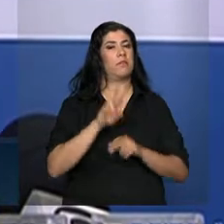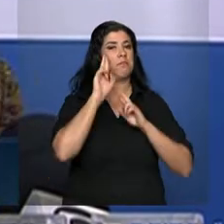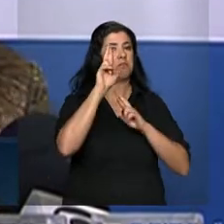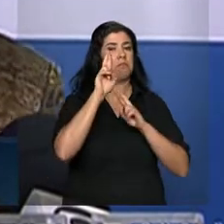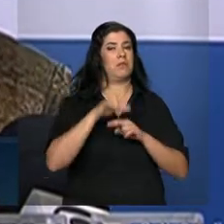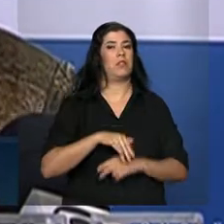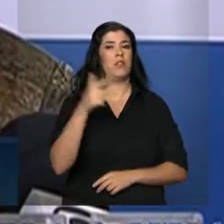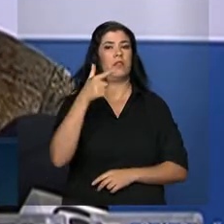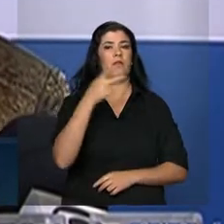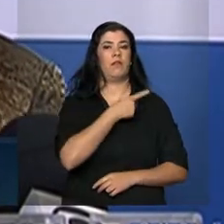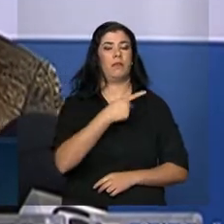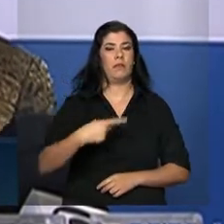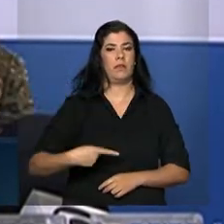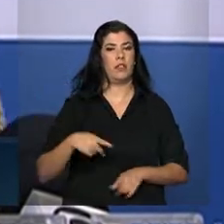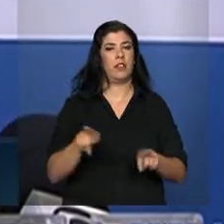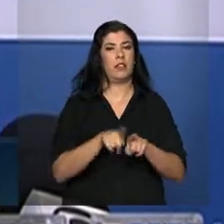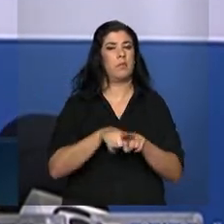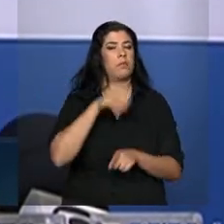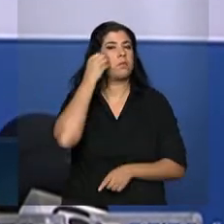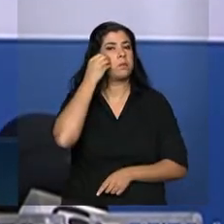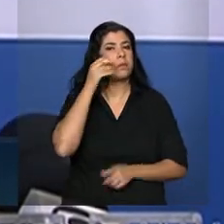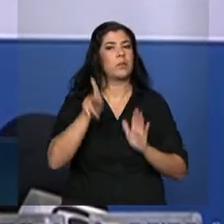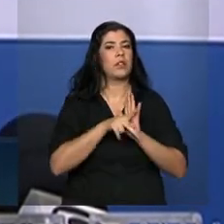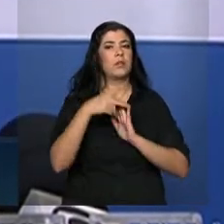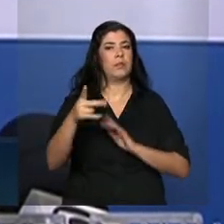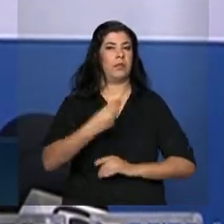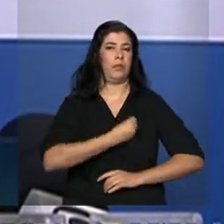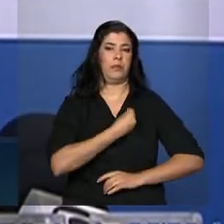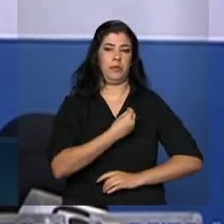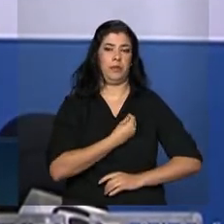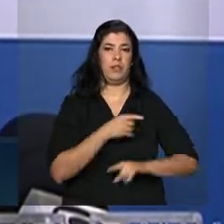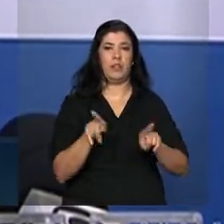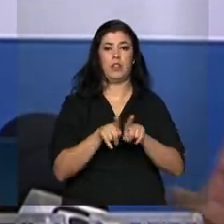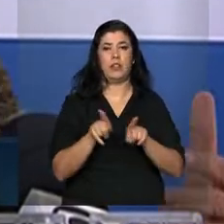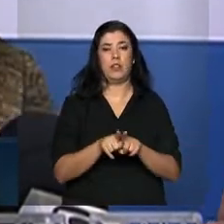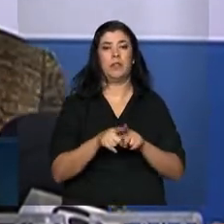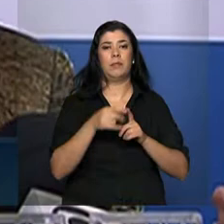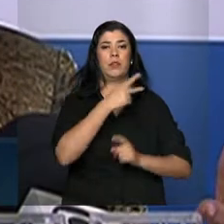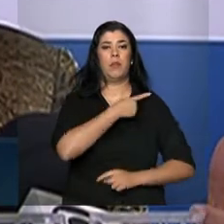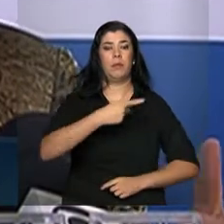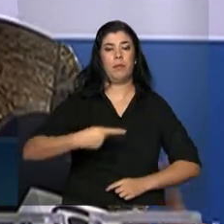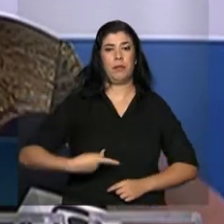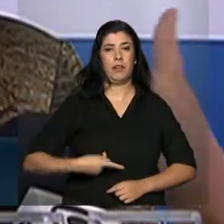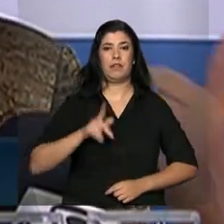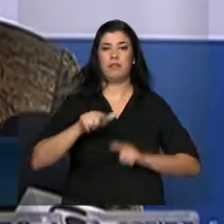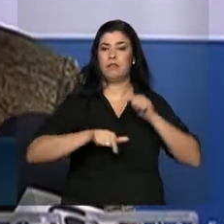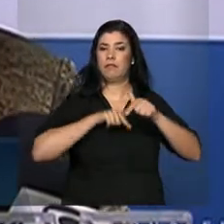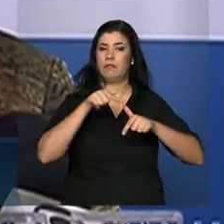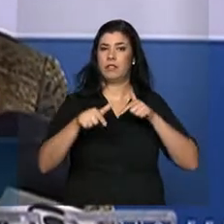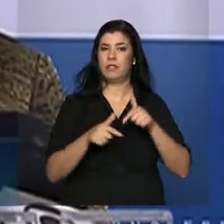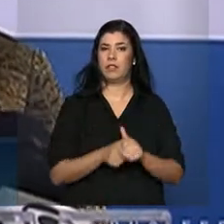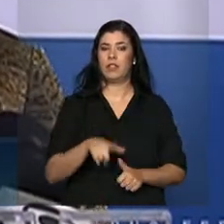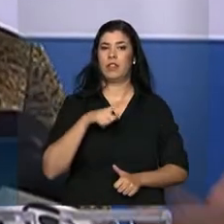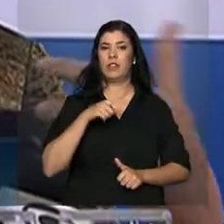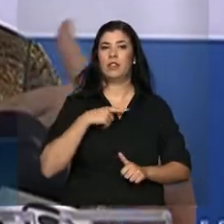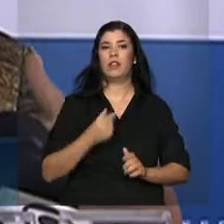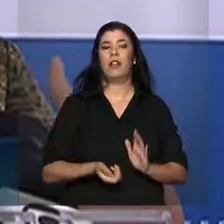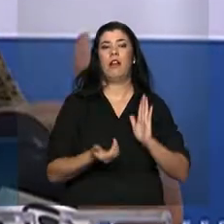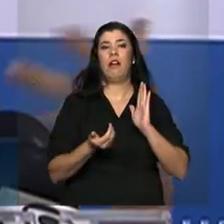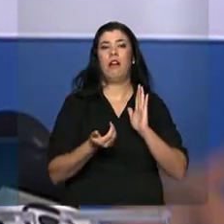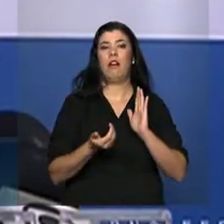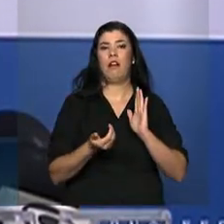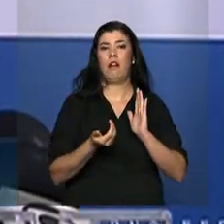vice-presidente. Segundo, tem a experiência da vida dele, inclusive como presidente da Câmara Federal